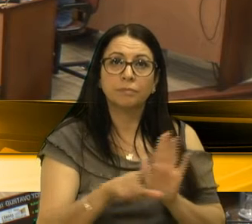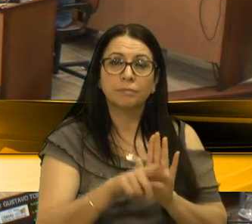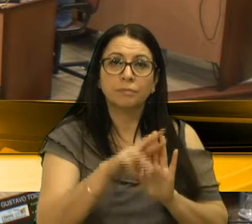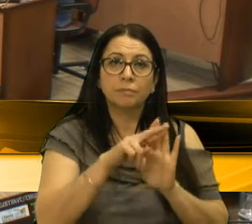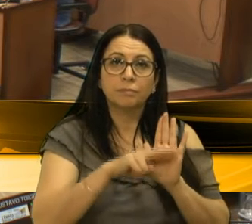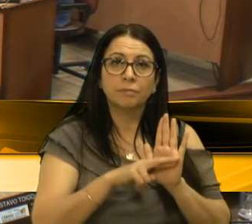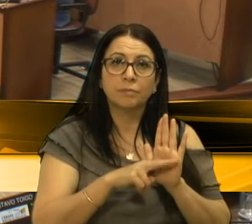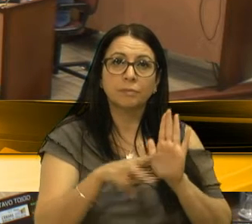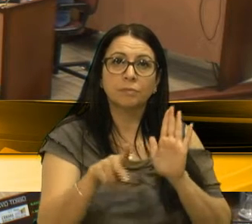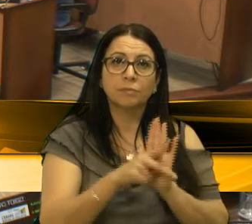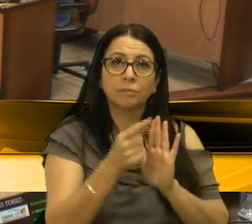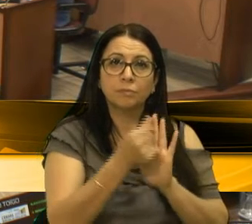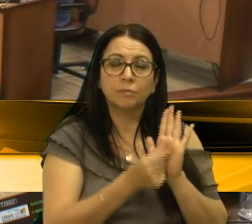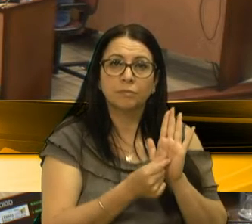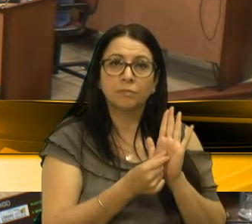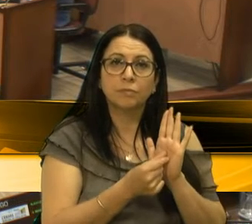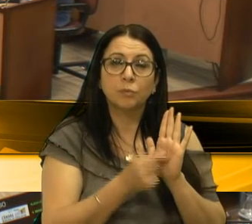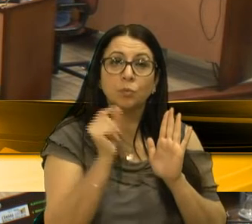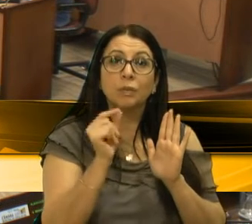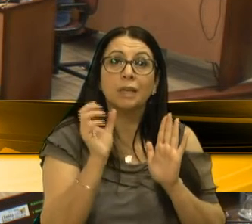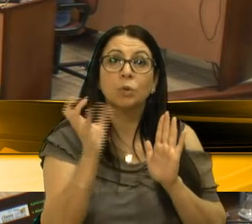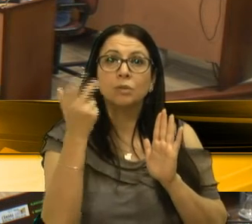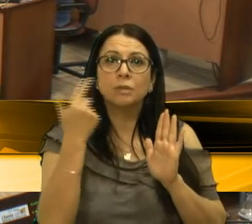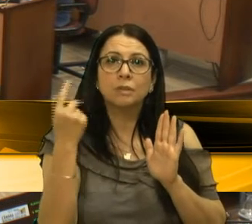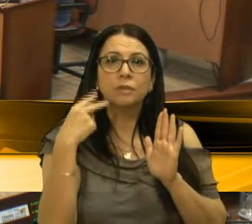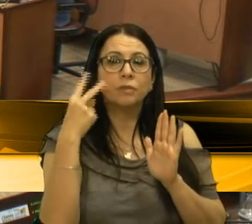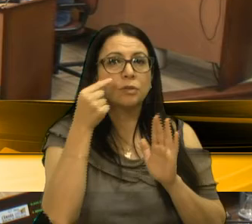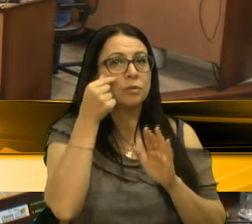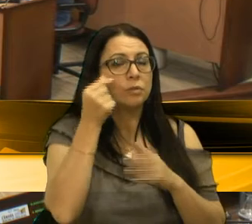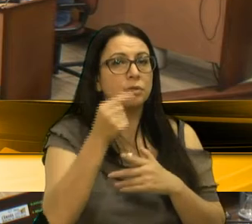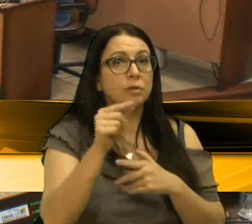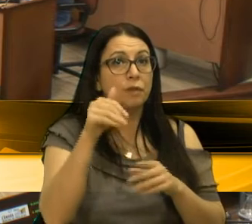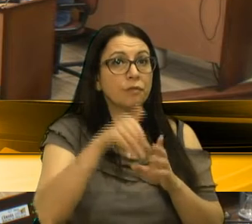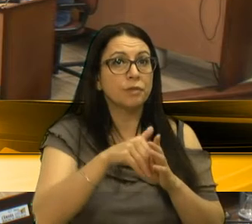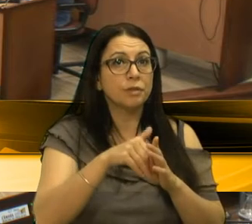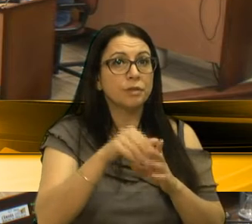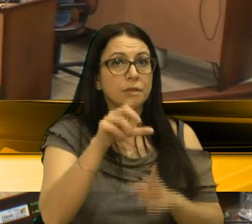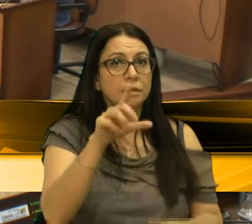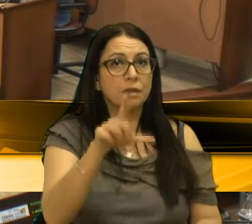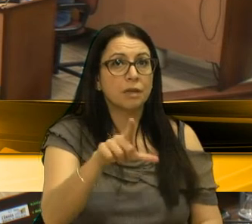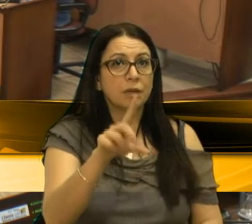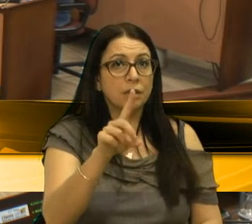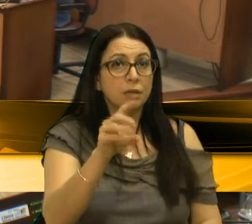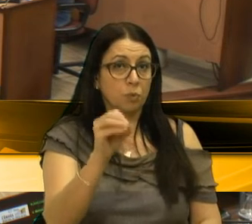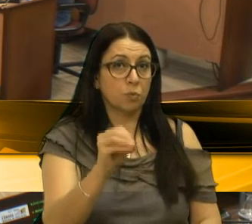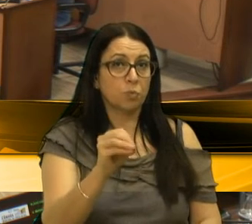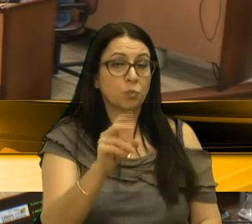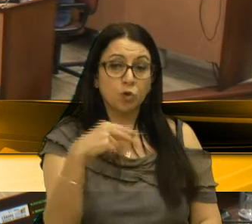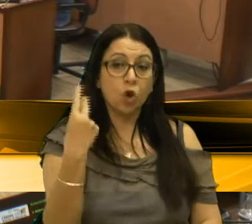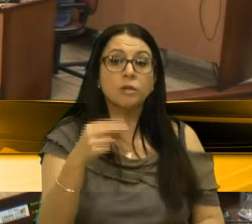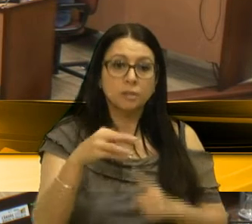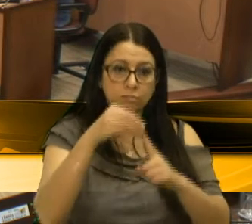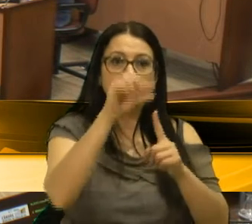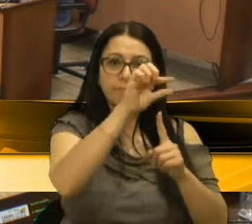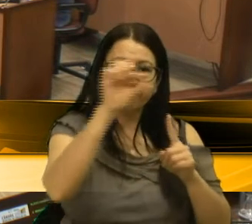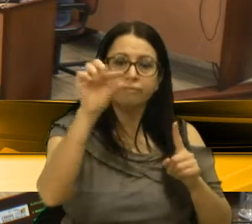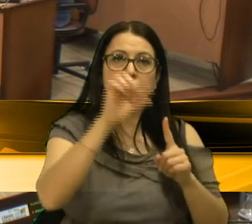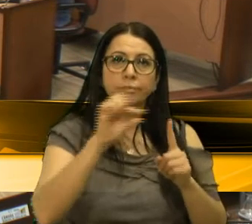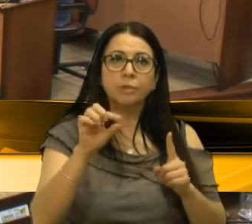o próprio orçamento. O que aconteceu, vereador Eloy, na votação da LDO? Nós destacamos